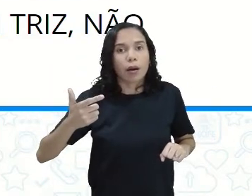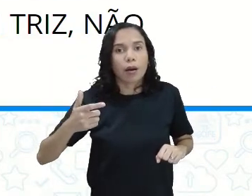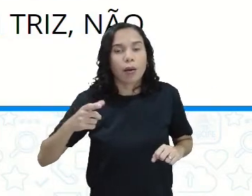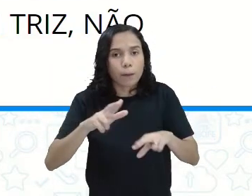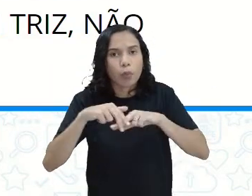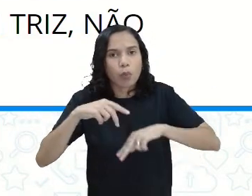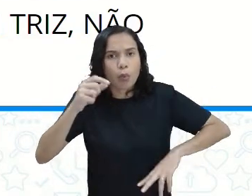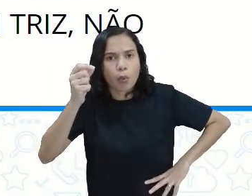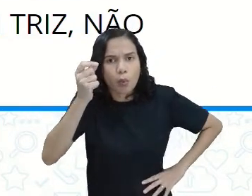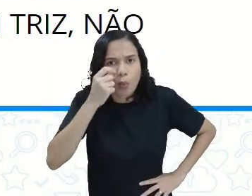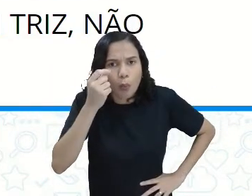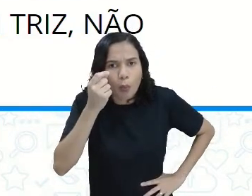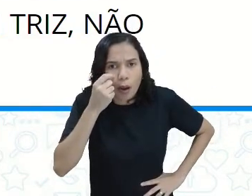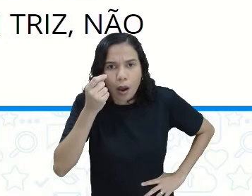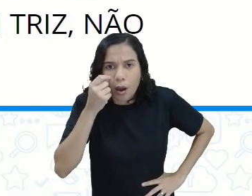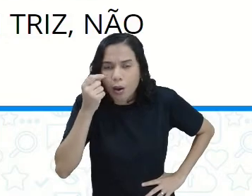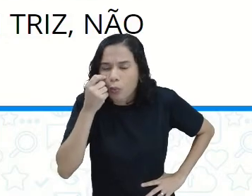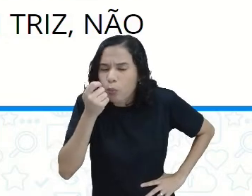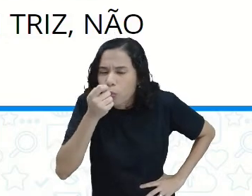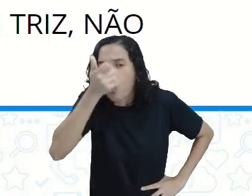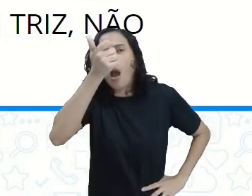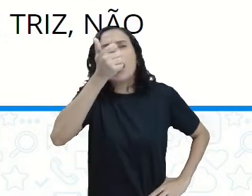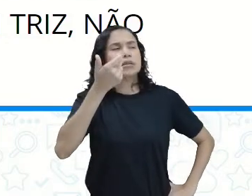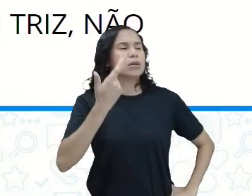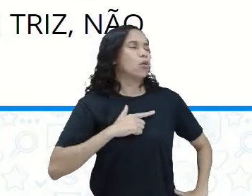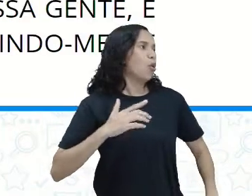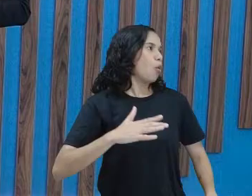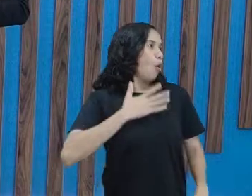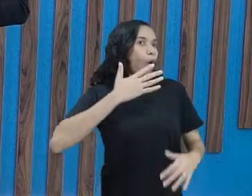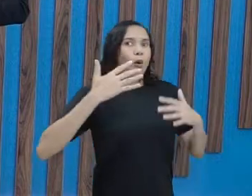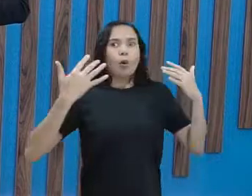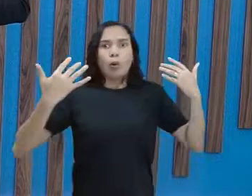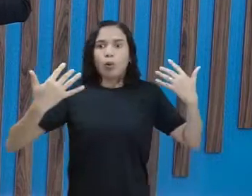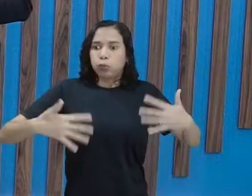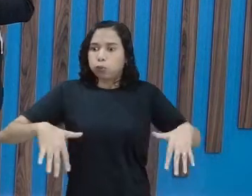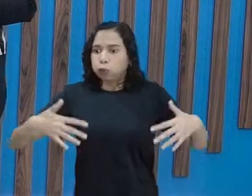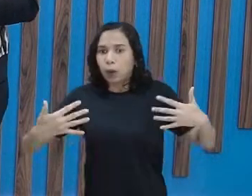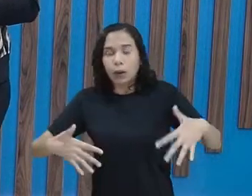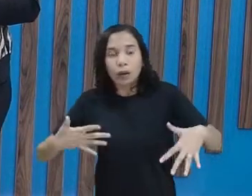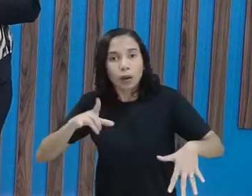pequeno rato, por um triz, não morreu de susto.